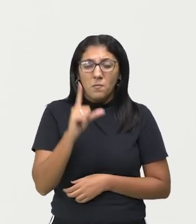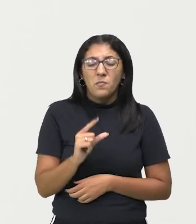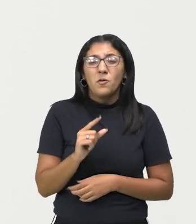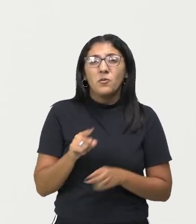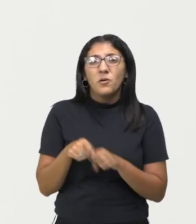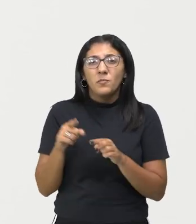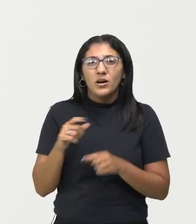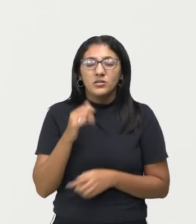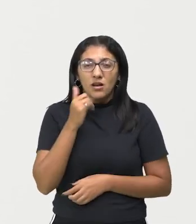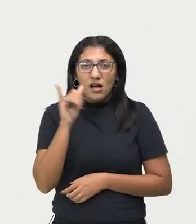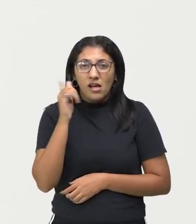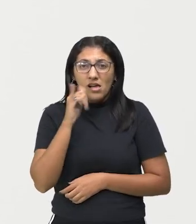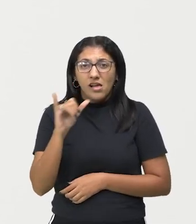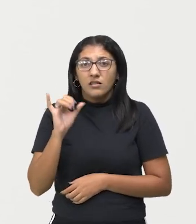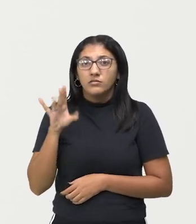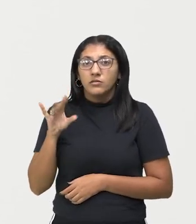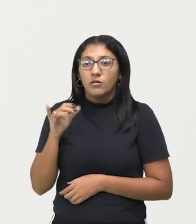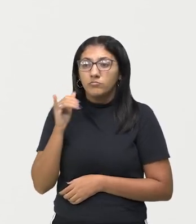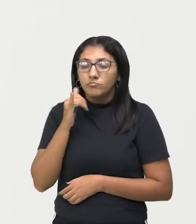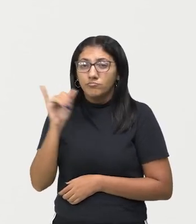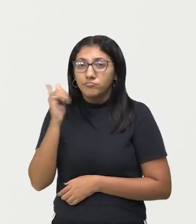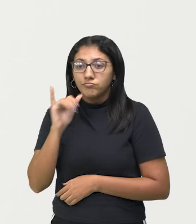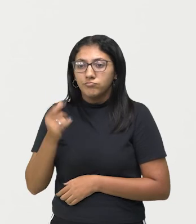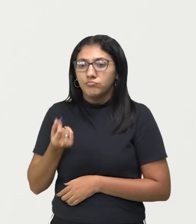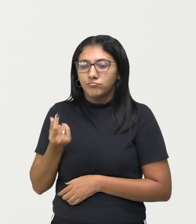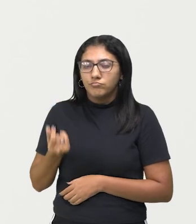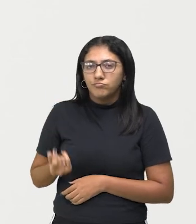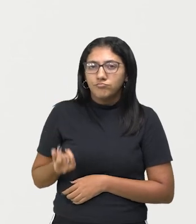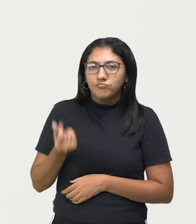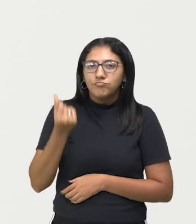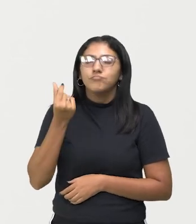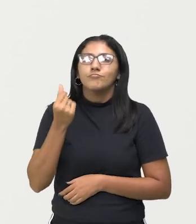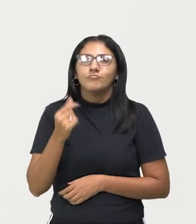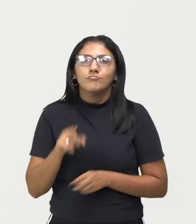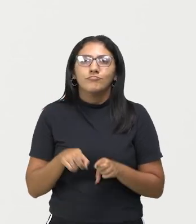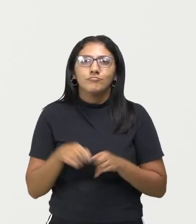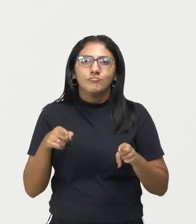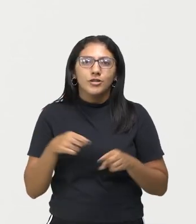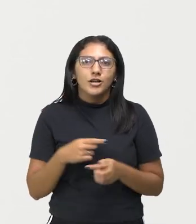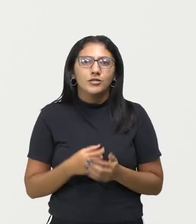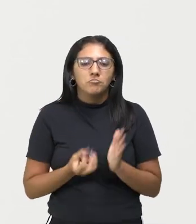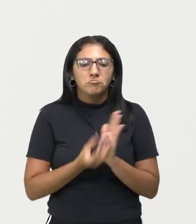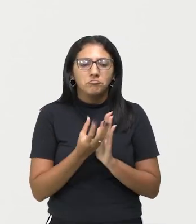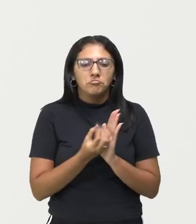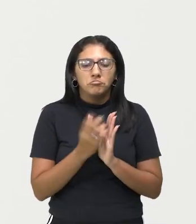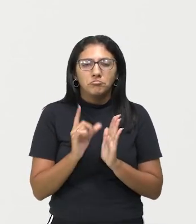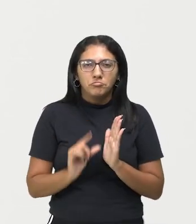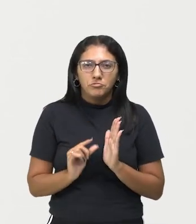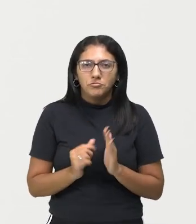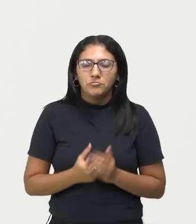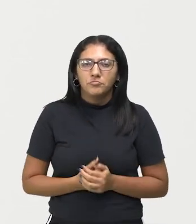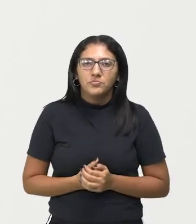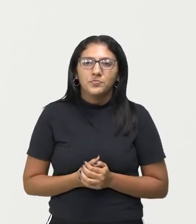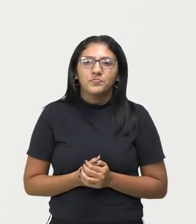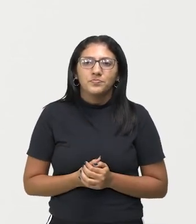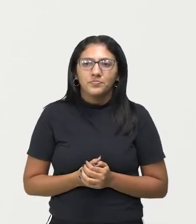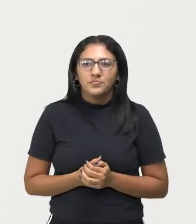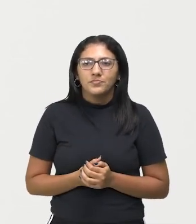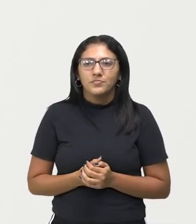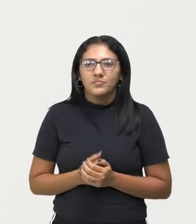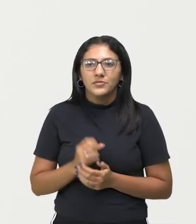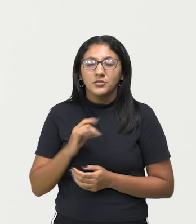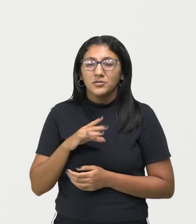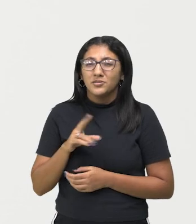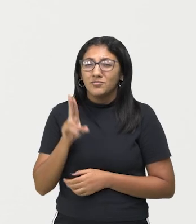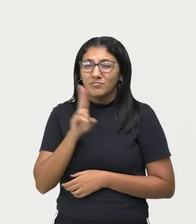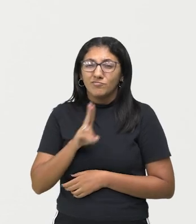sendo maior de dinheiro, uma menor produção de energia. Por isso que acaba sendo energia cara. Então, e acabaria sendo mais